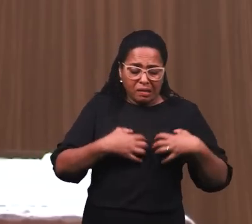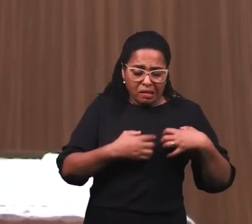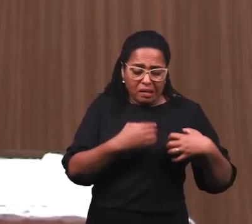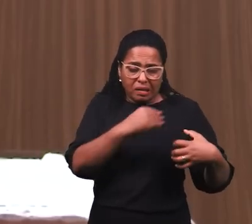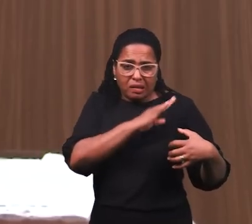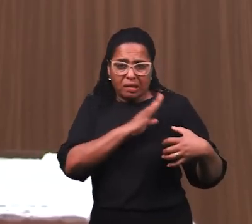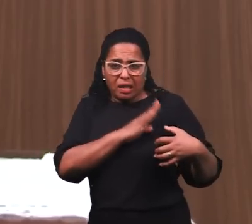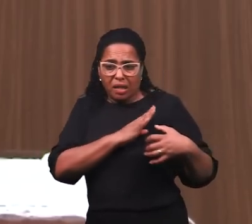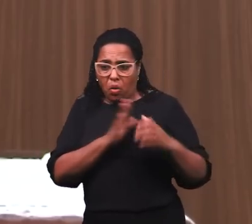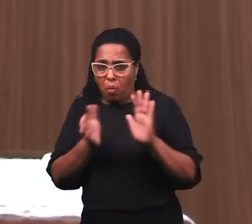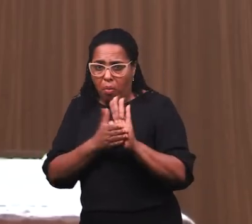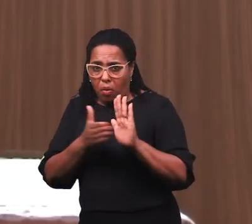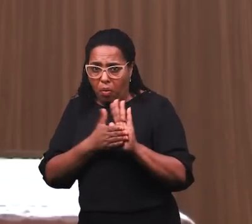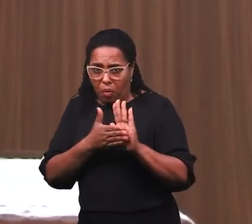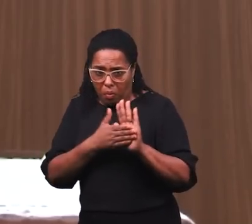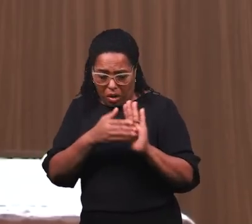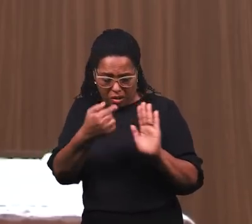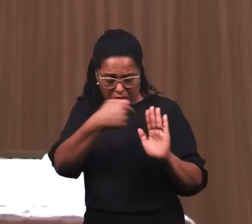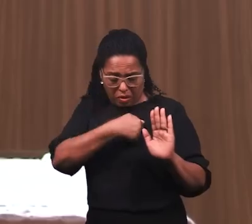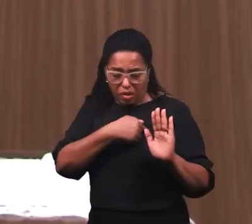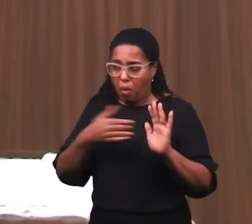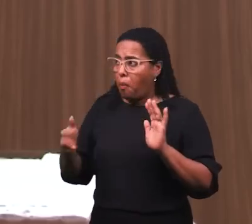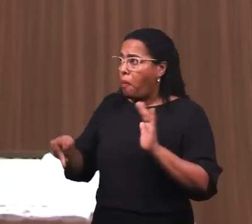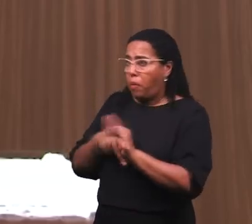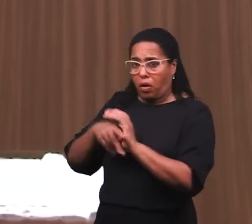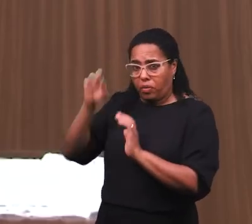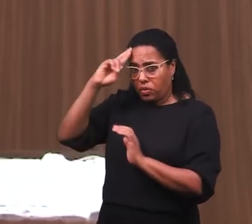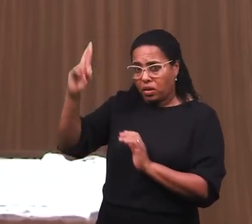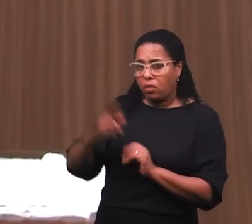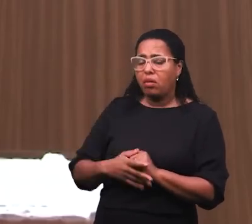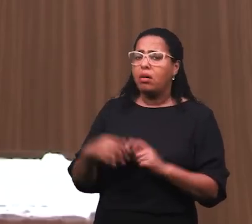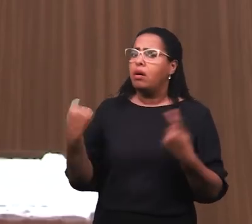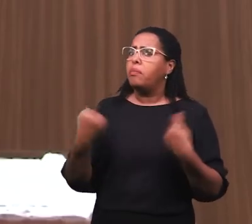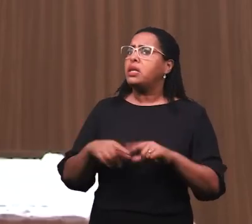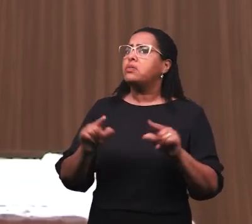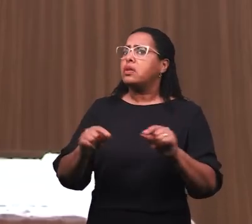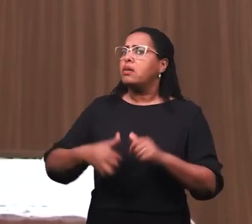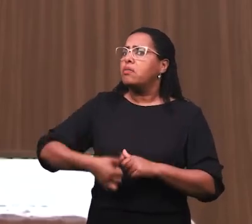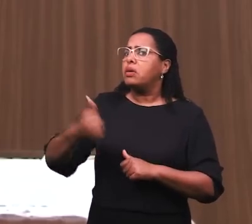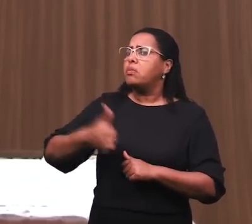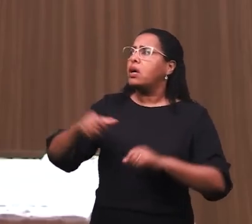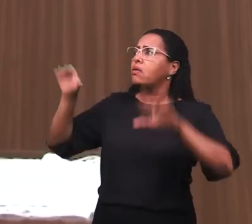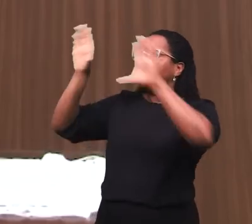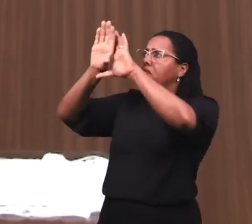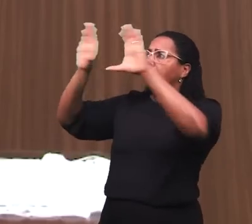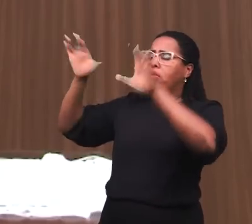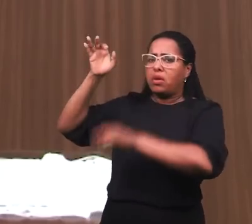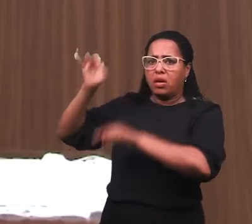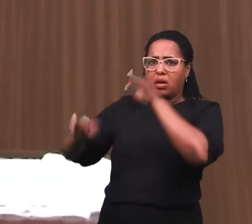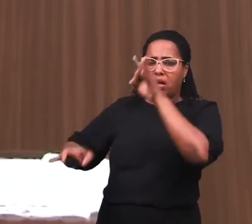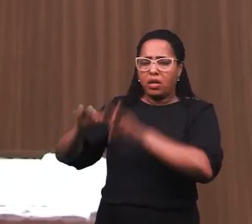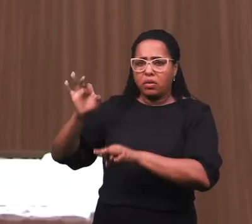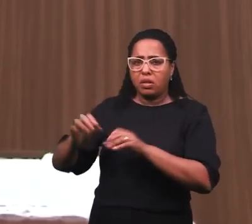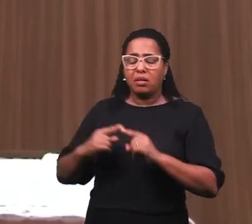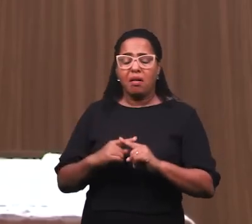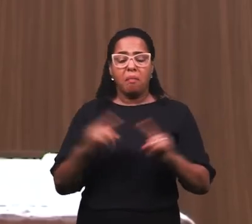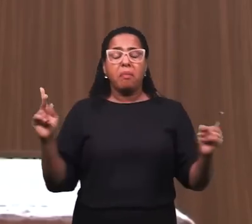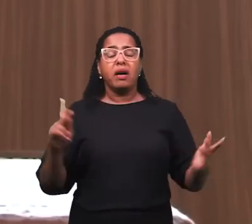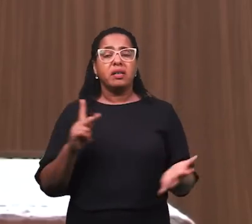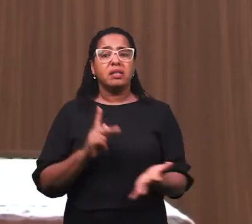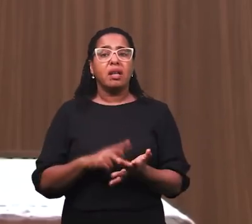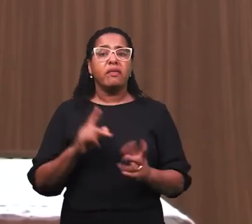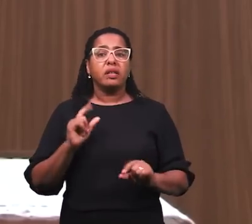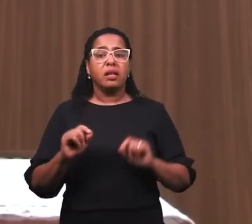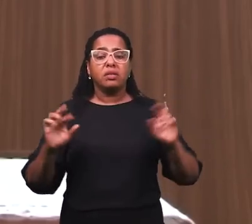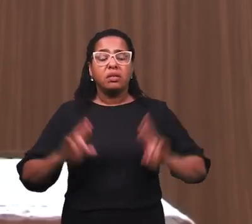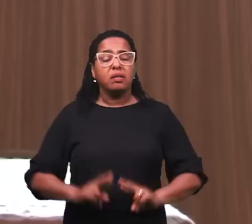vidas. A palavra nos diz: buscai primeiro o reino de Deus e a sua justiça. Mas a realidade que se vê, no entanto, é um